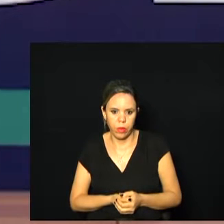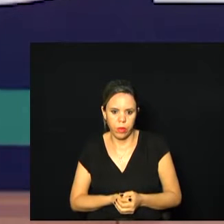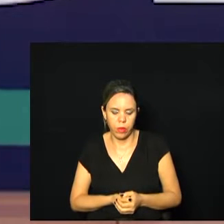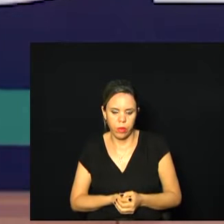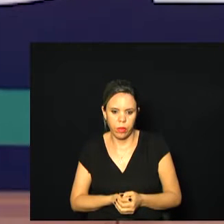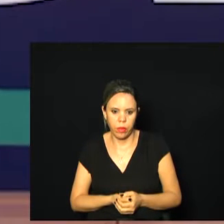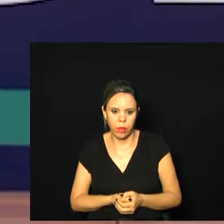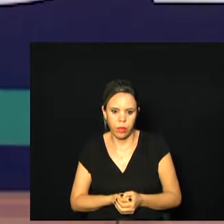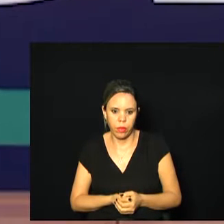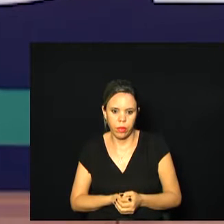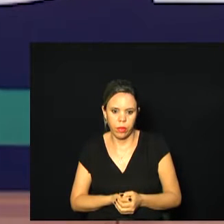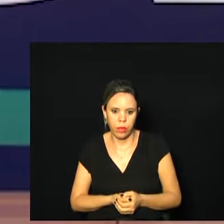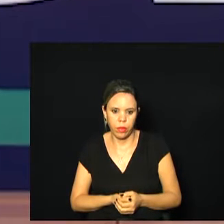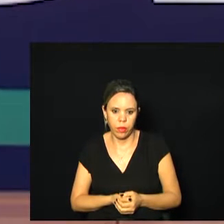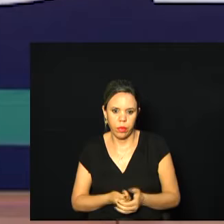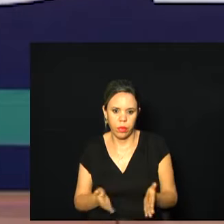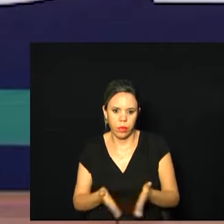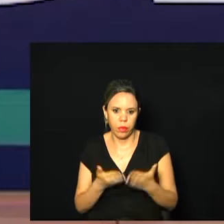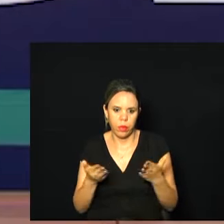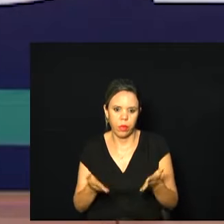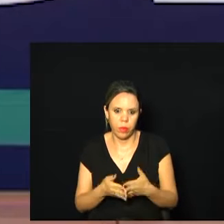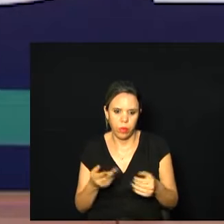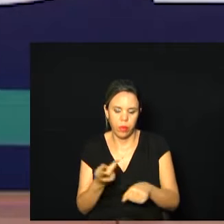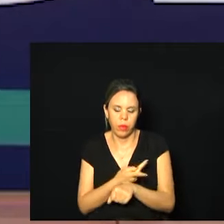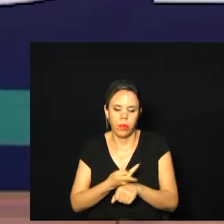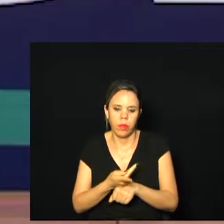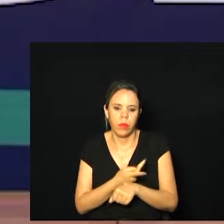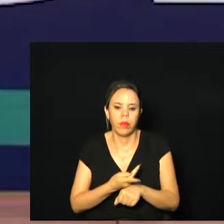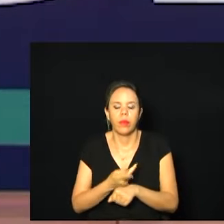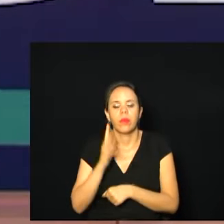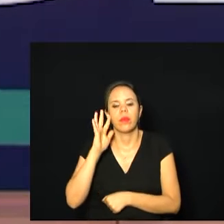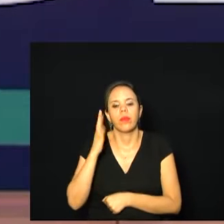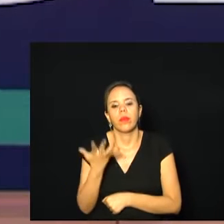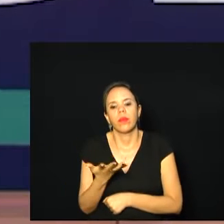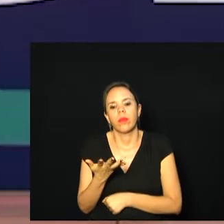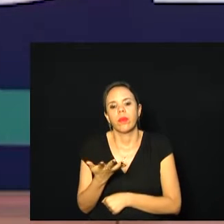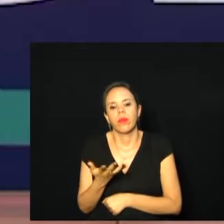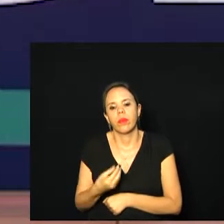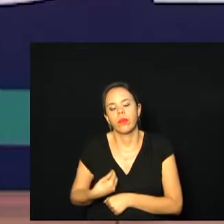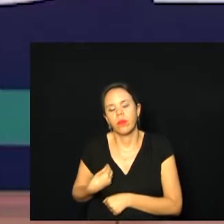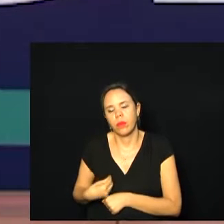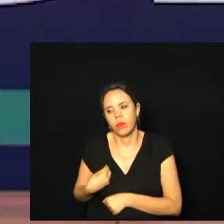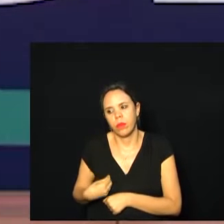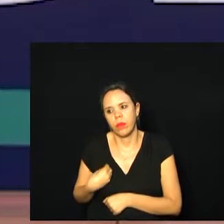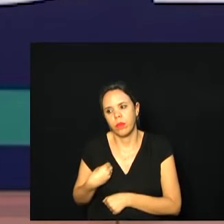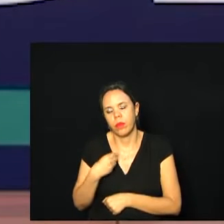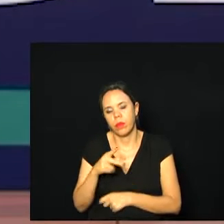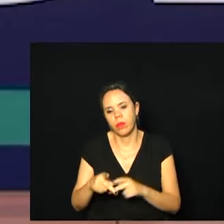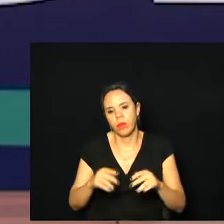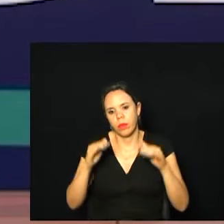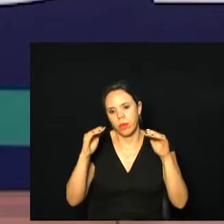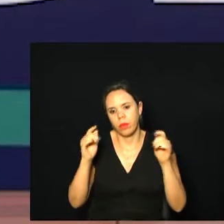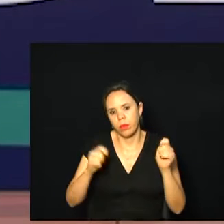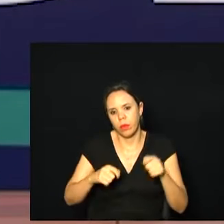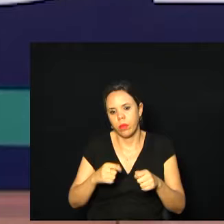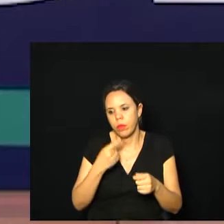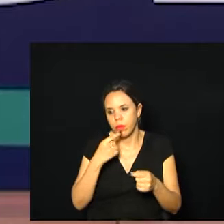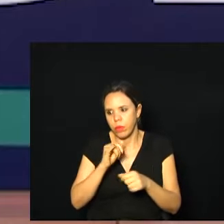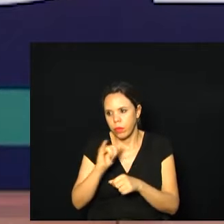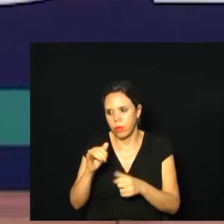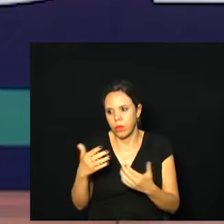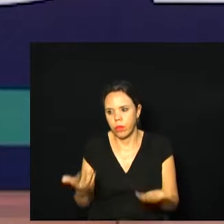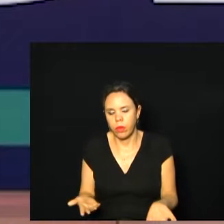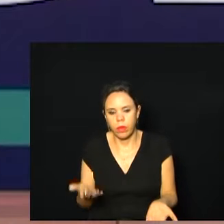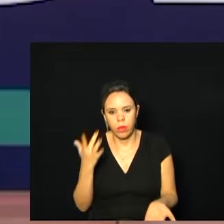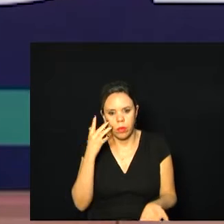mais carente procura a solução da sua vida. E os grandes nós temos que, às vezes, abordar até, né?